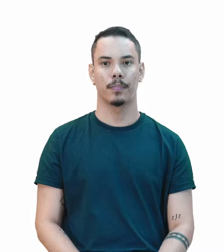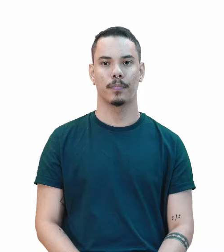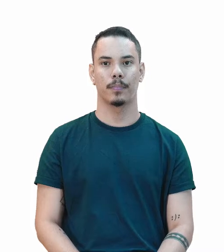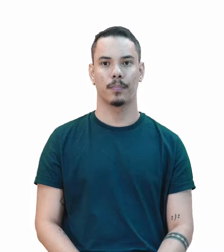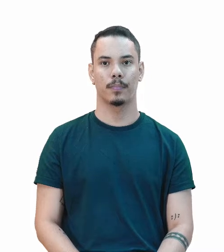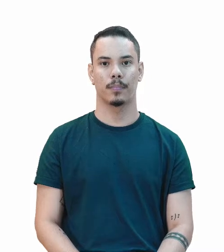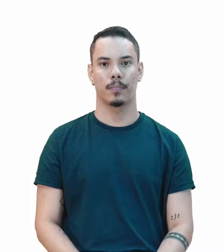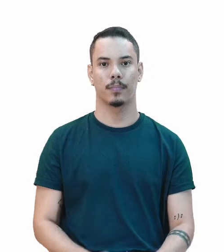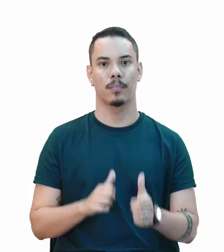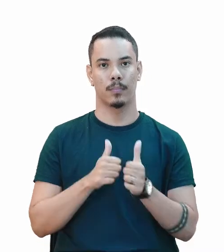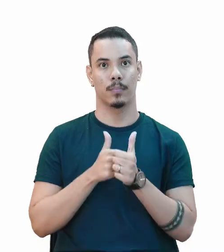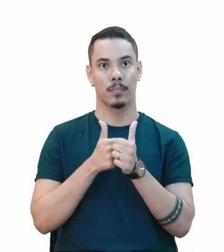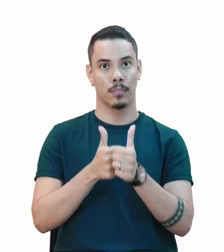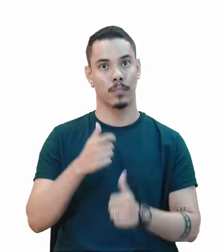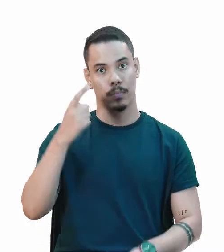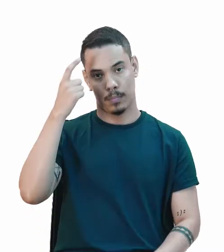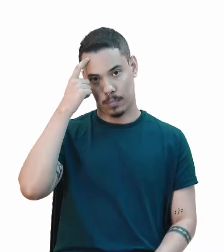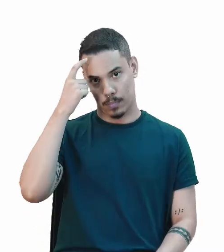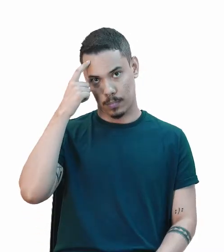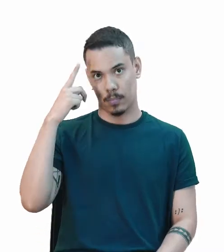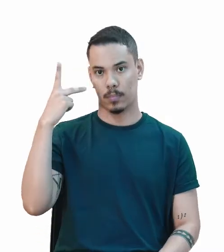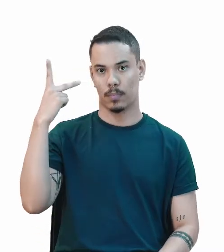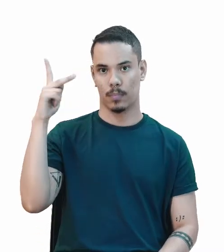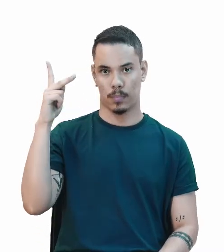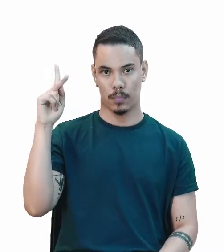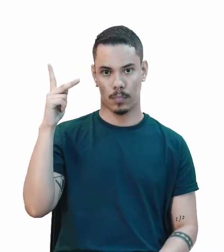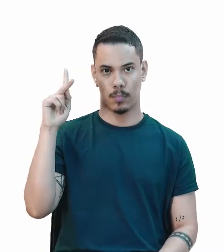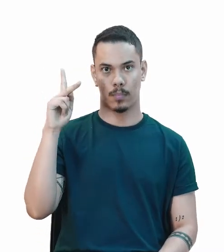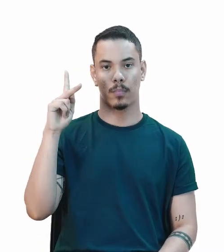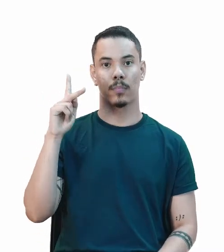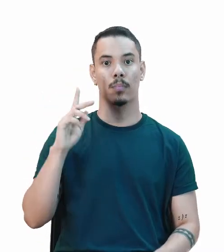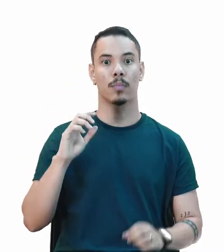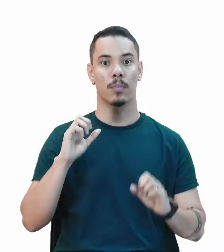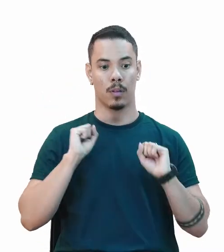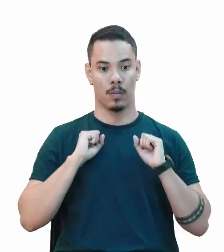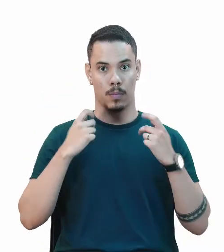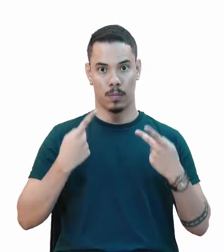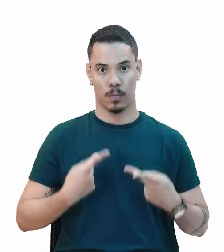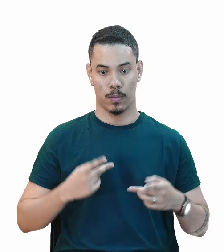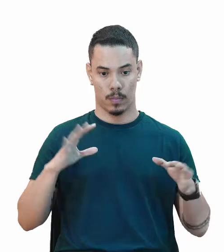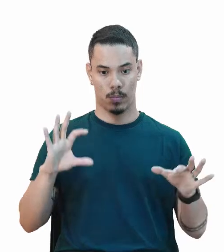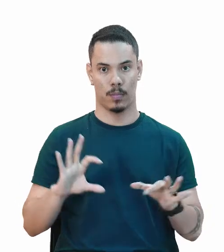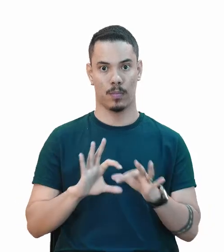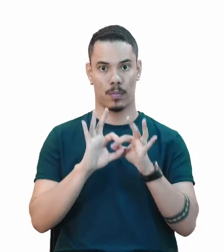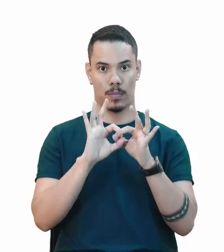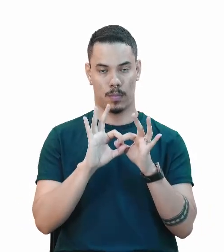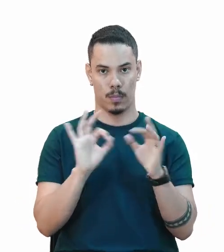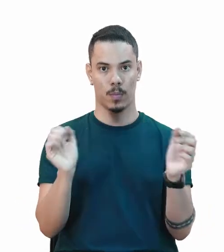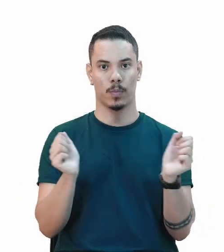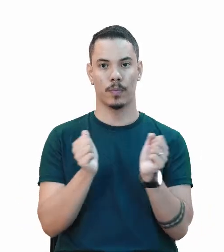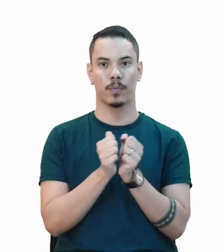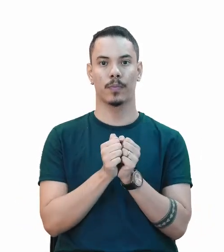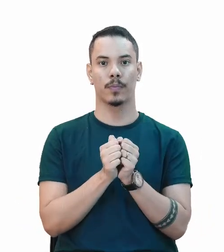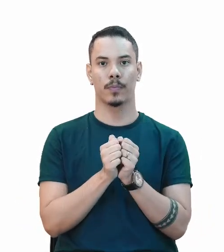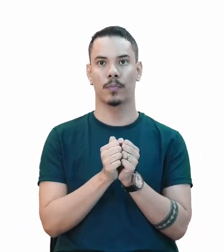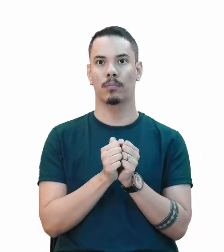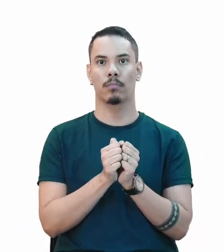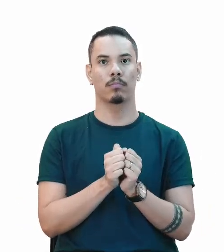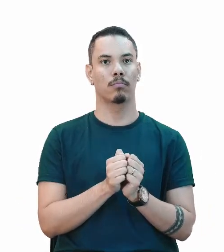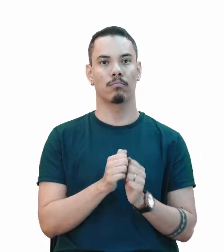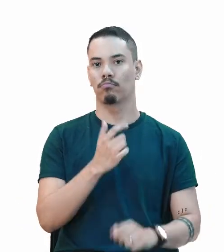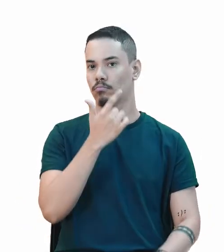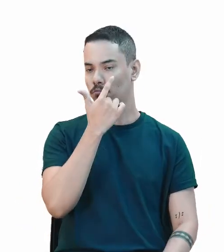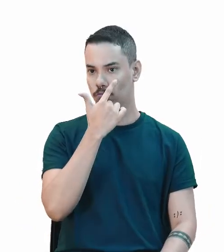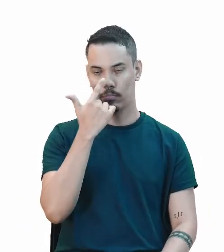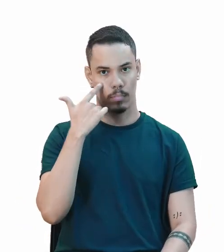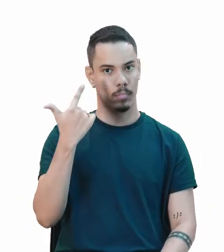De acordo com o pensamento deles, o homem integrado à natureza não existe para o